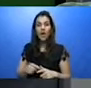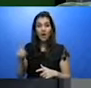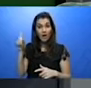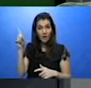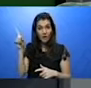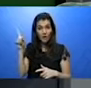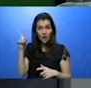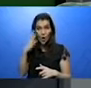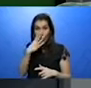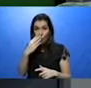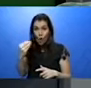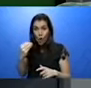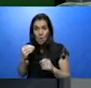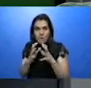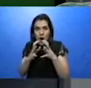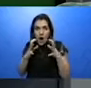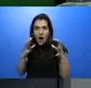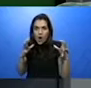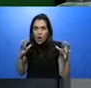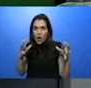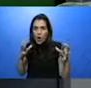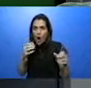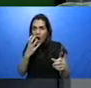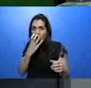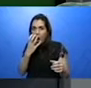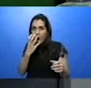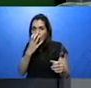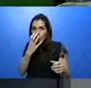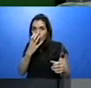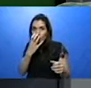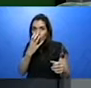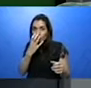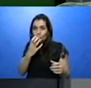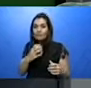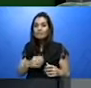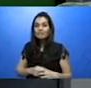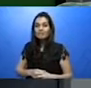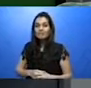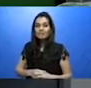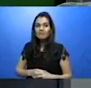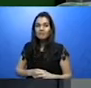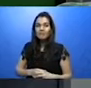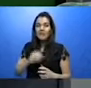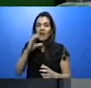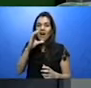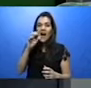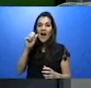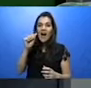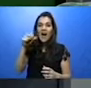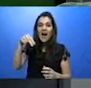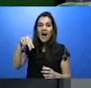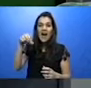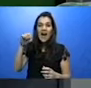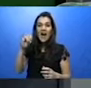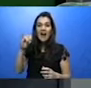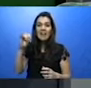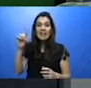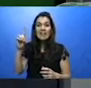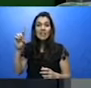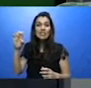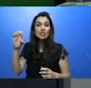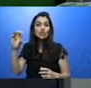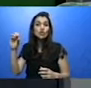maior canídeo da América do Sul. Ixi, professora, o que é canídeo? Canídeo é uma família de mamíferos.